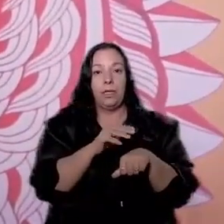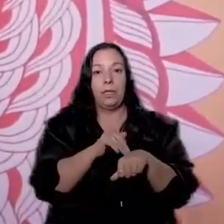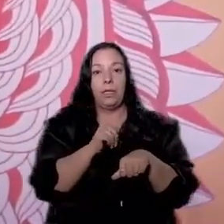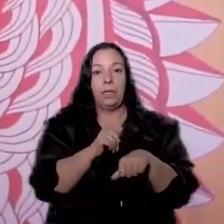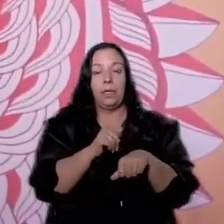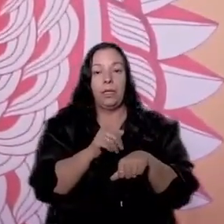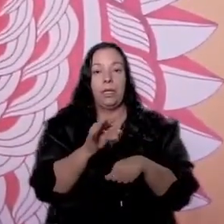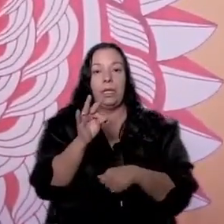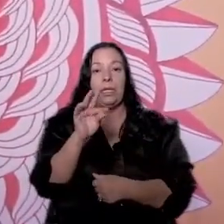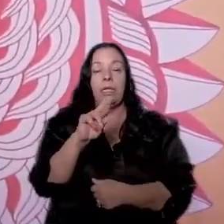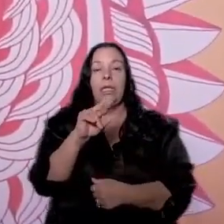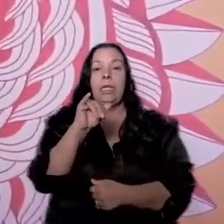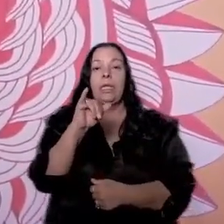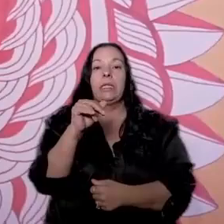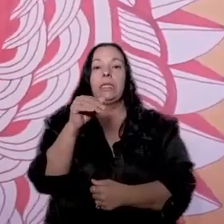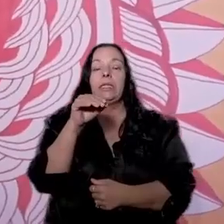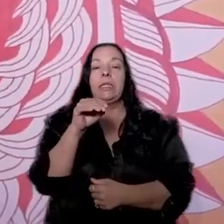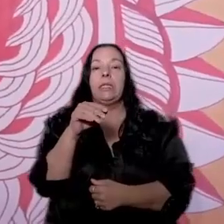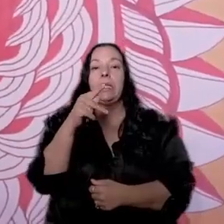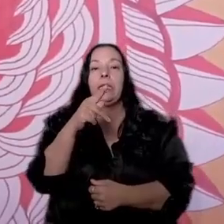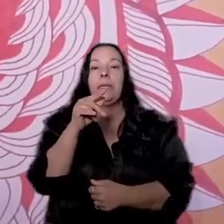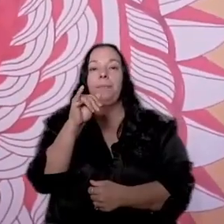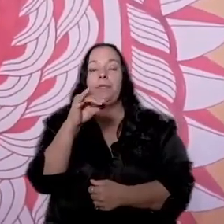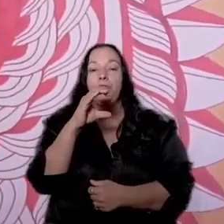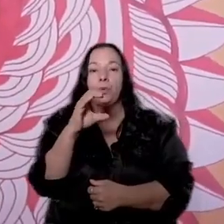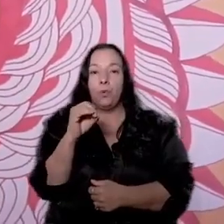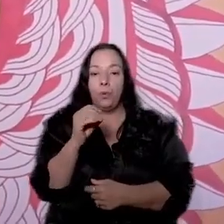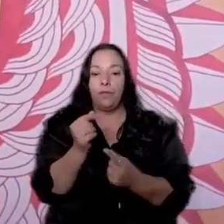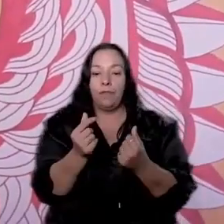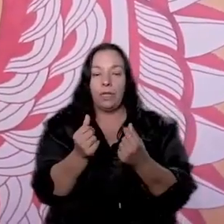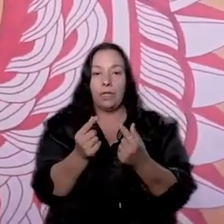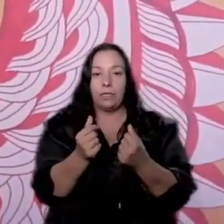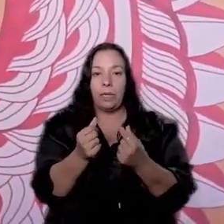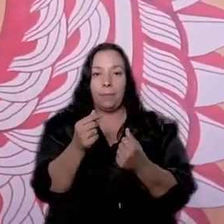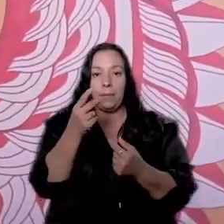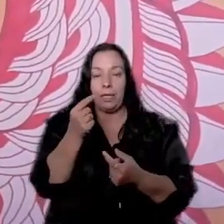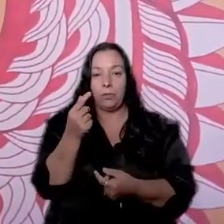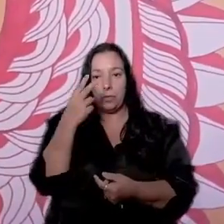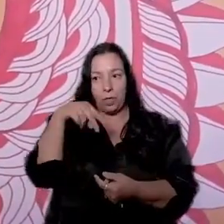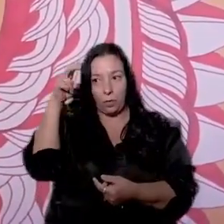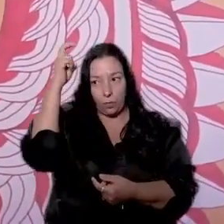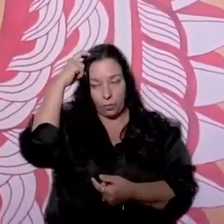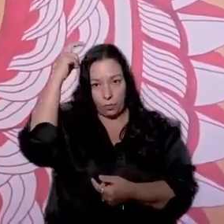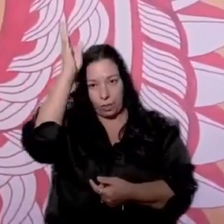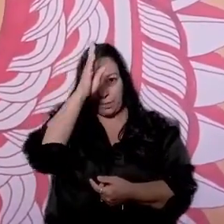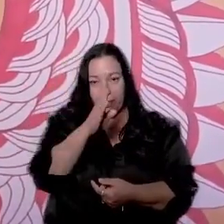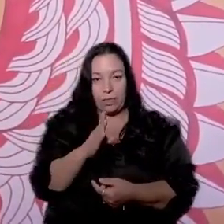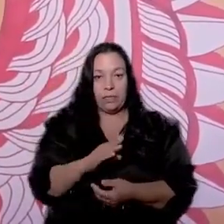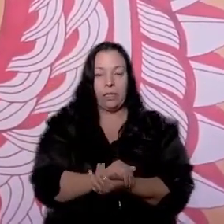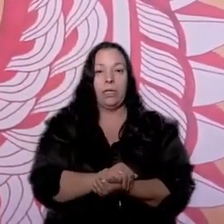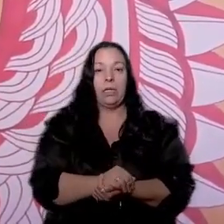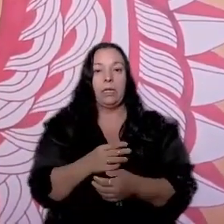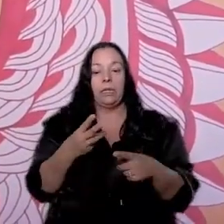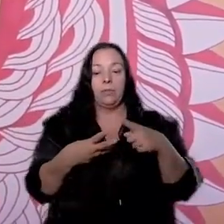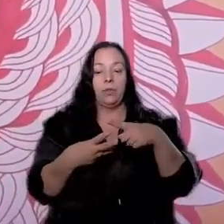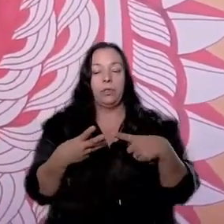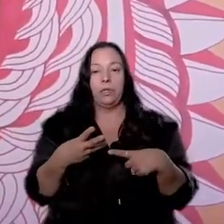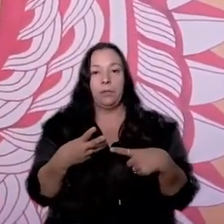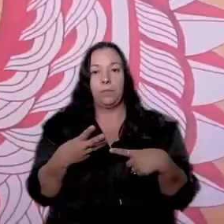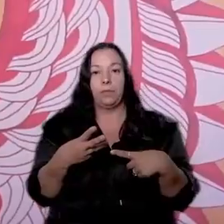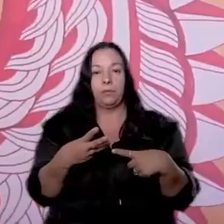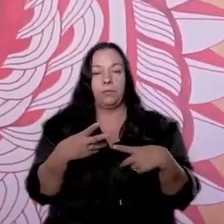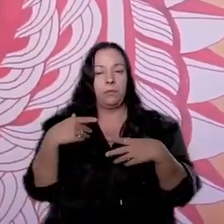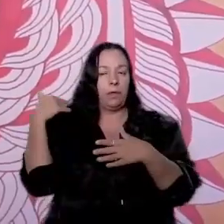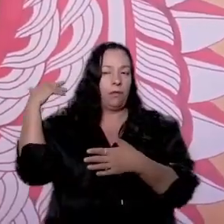do tríptico da cultura brasileira, tríptico do financiamento da cultura brasileira, porque ela foi concebida assim, com 3 mecanismos. Ao